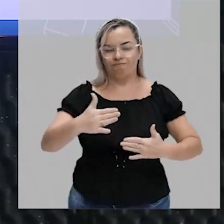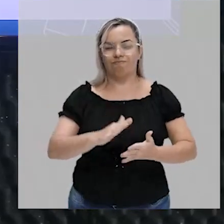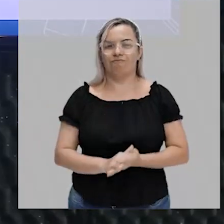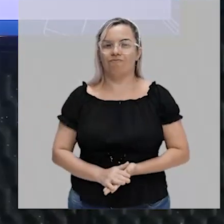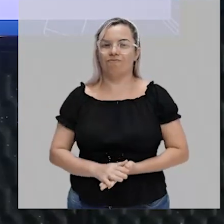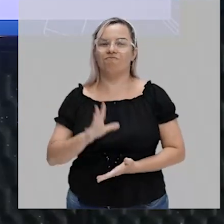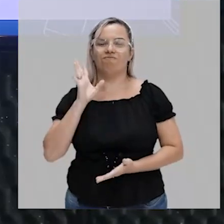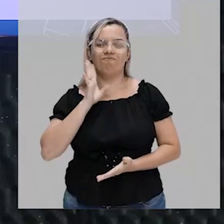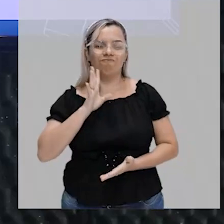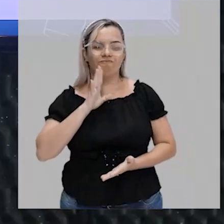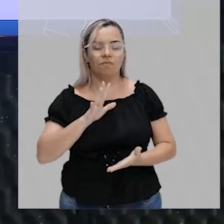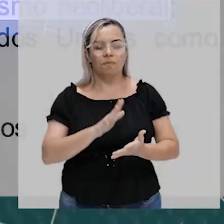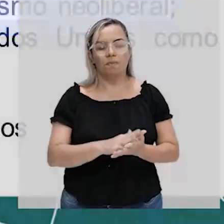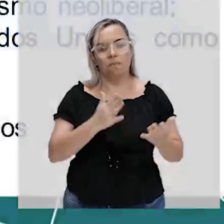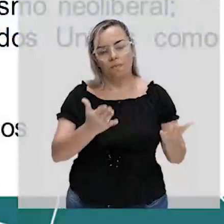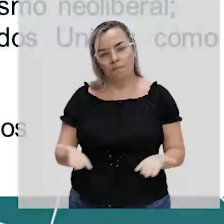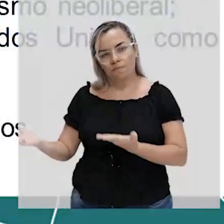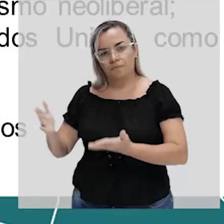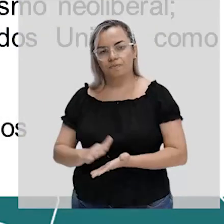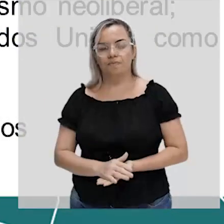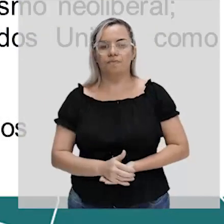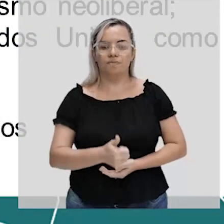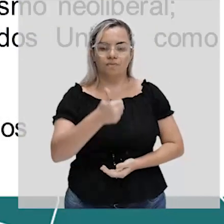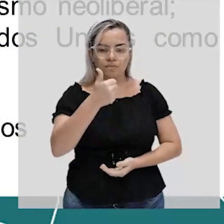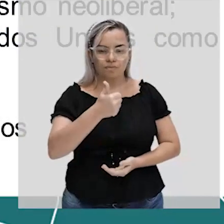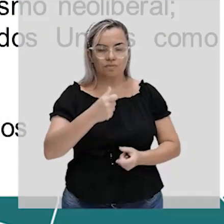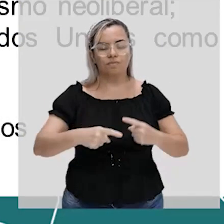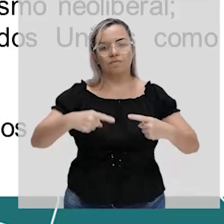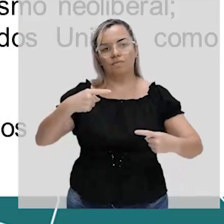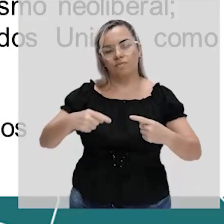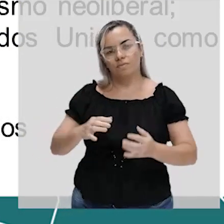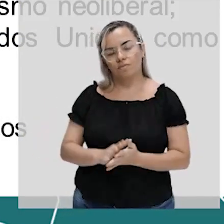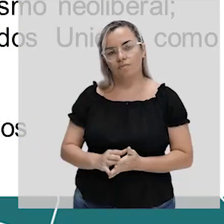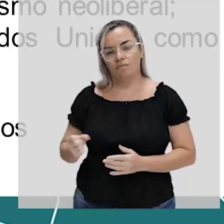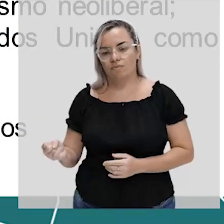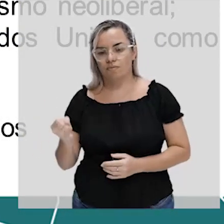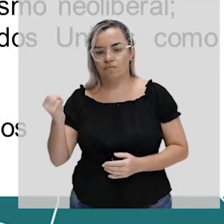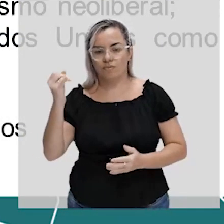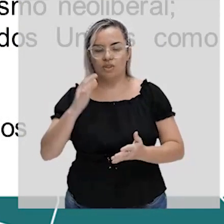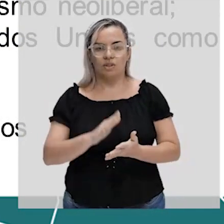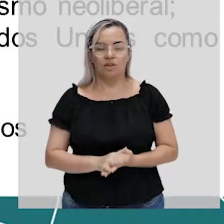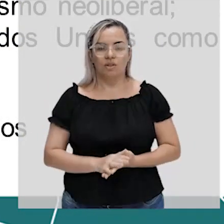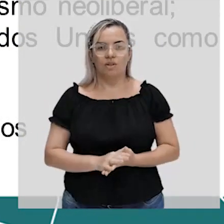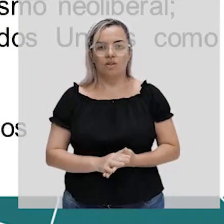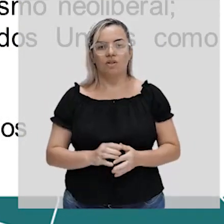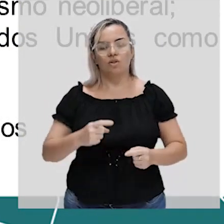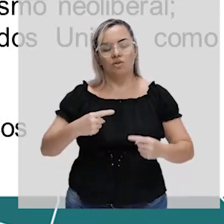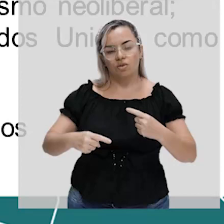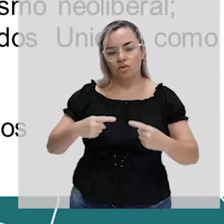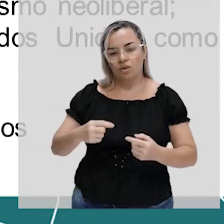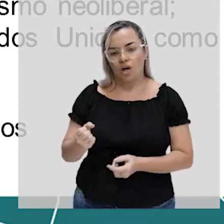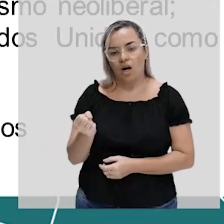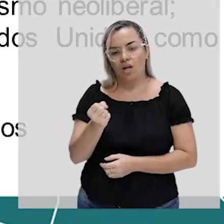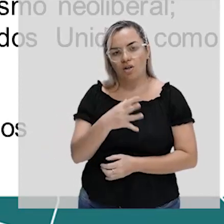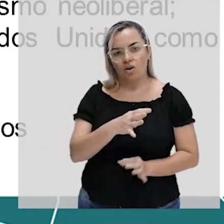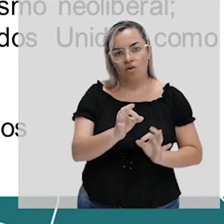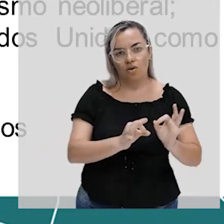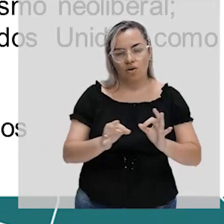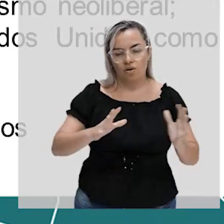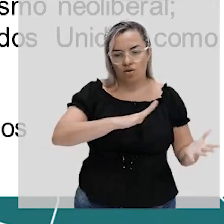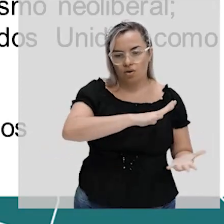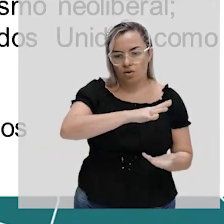bacana. Primeira questão importante, quando a gente fala sobre a nova ordem mundial, é que ela vem